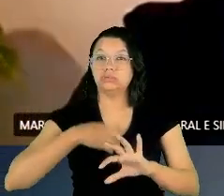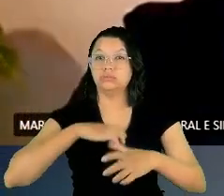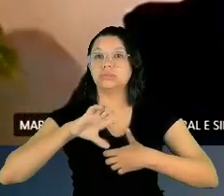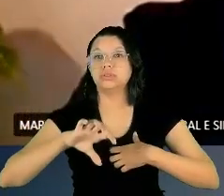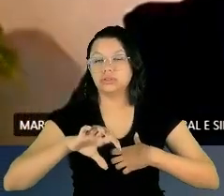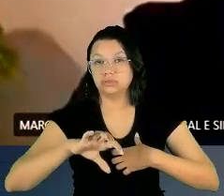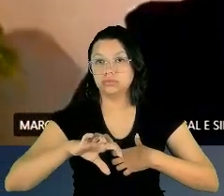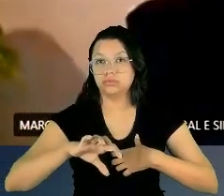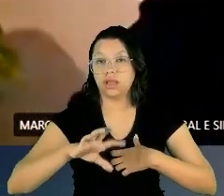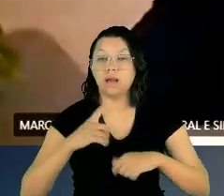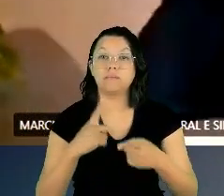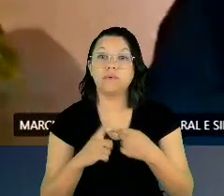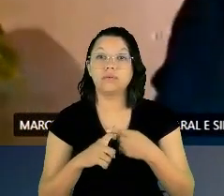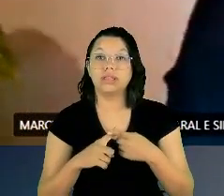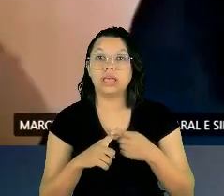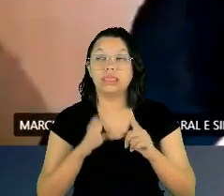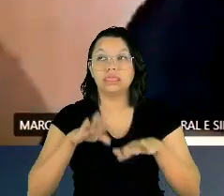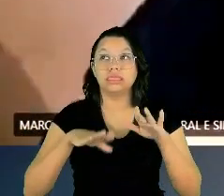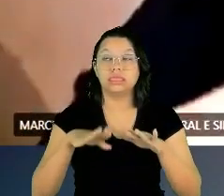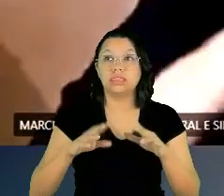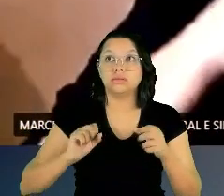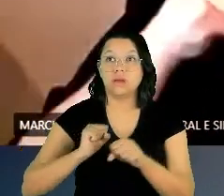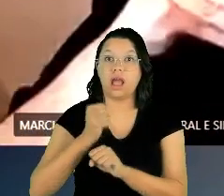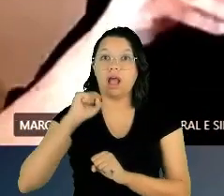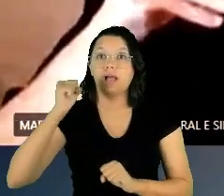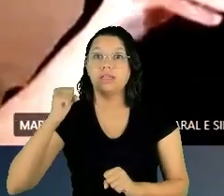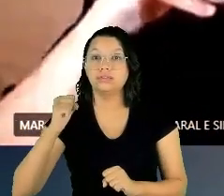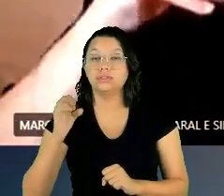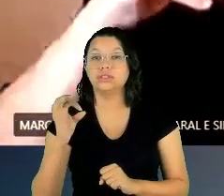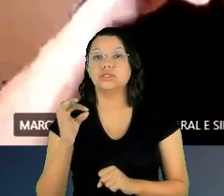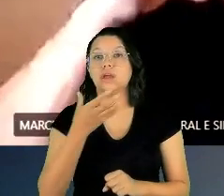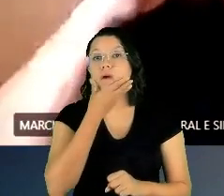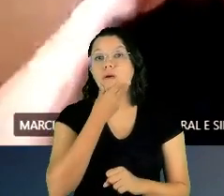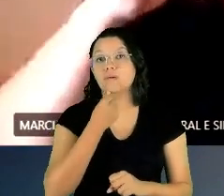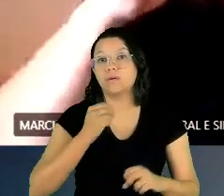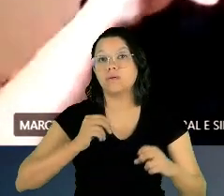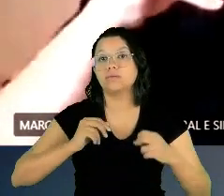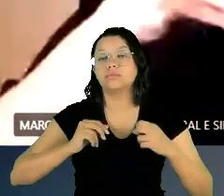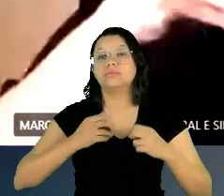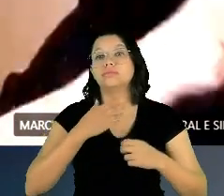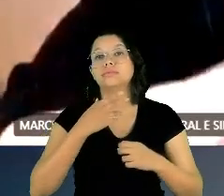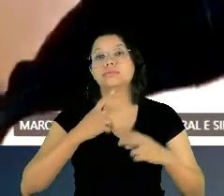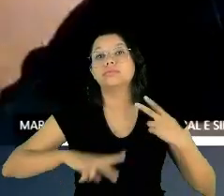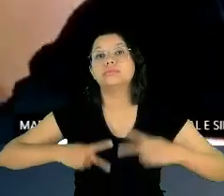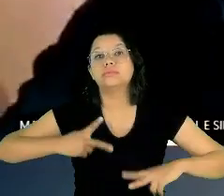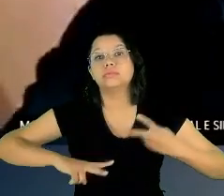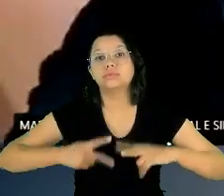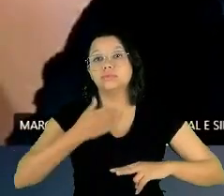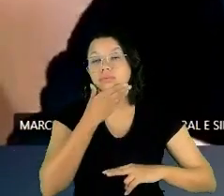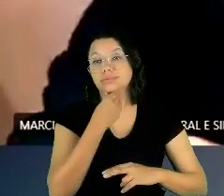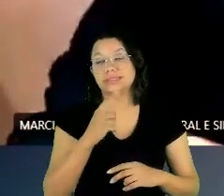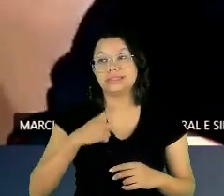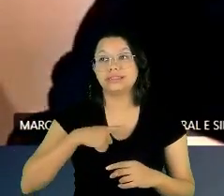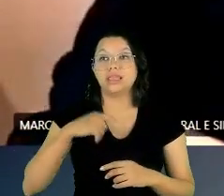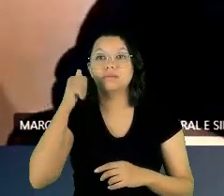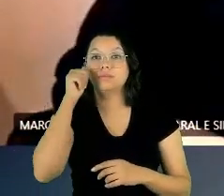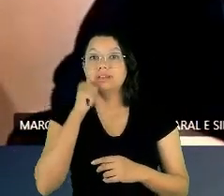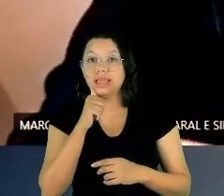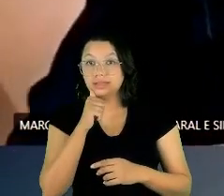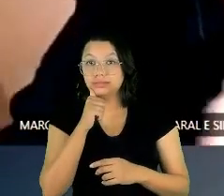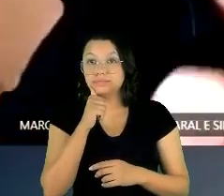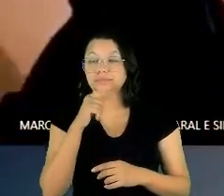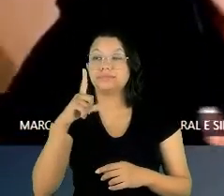e a hipótese é aumento de testosterona, mas tanto para homem quanto para as mulheres. E tem mulheres que têm níveis